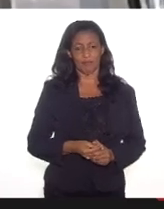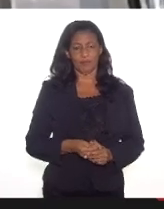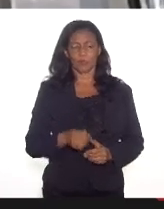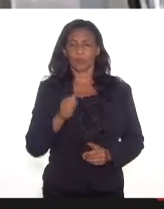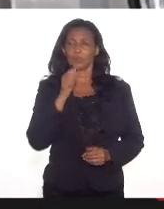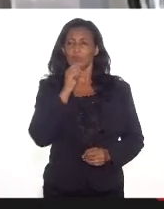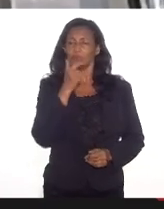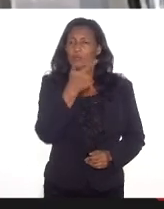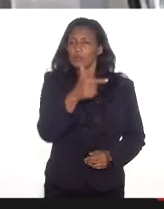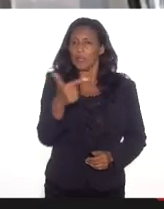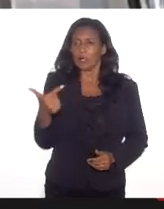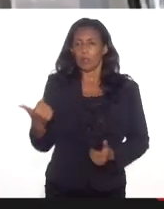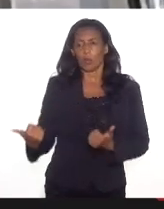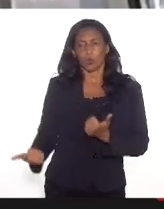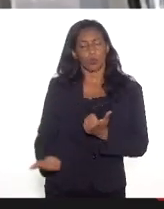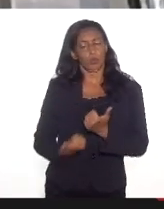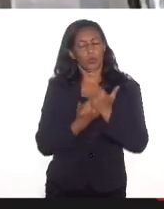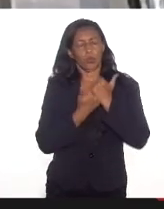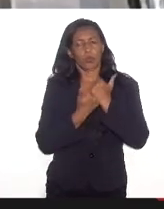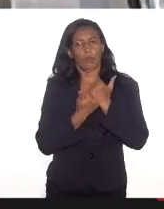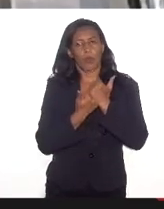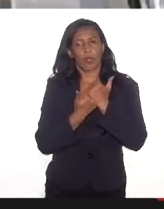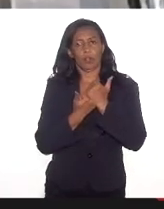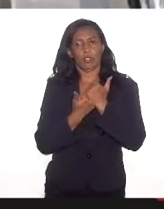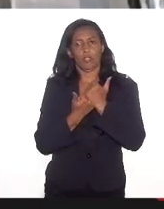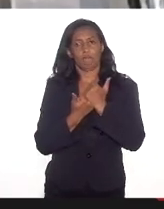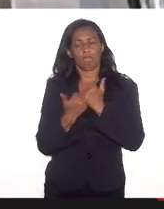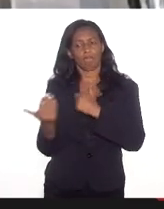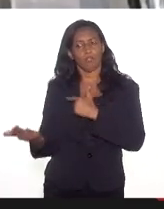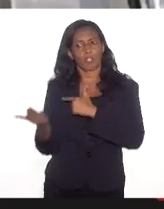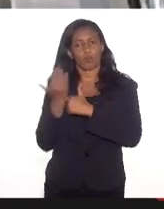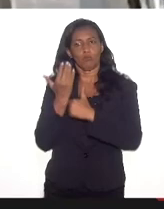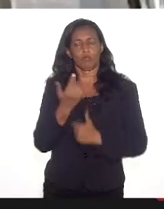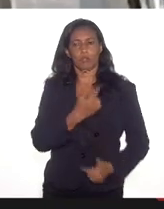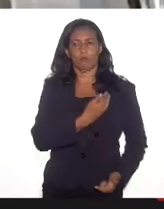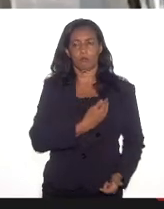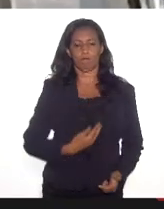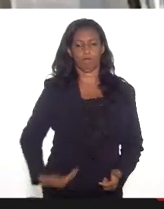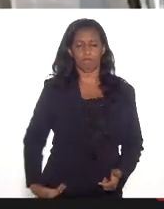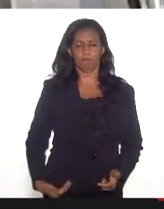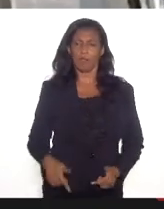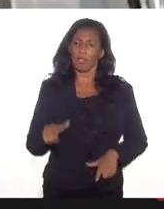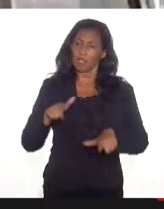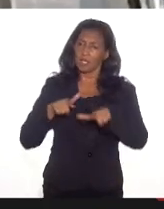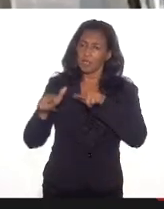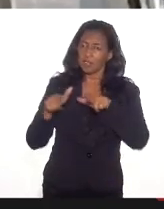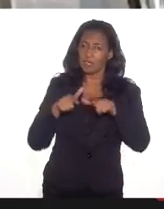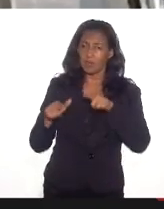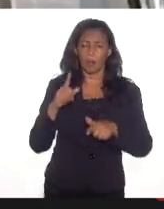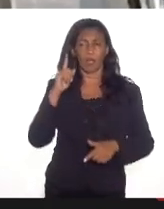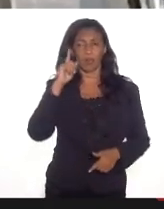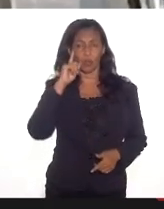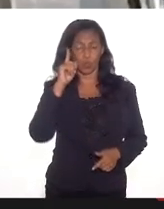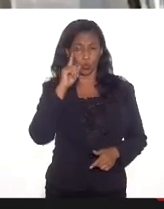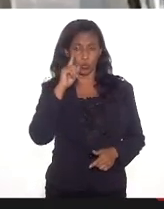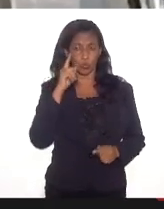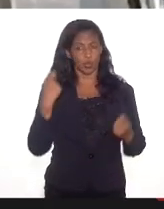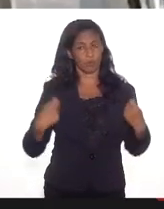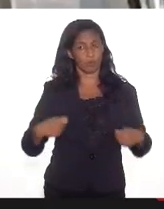menor suporte dos serviços públicos daquele serviço que constroem todos os dias